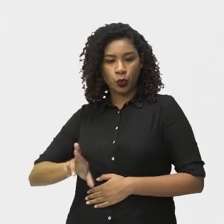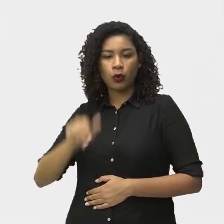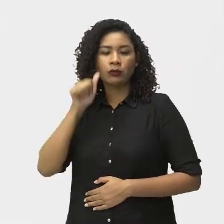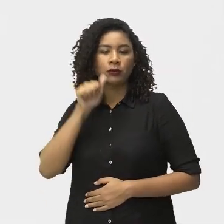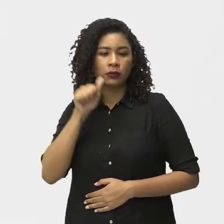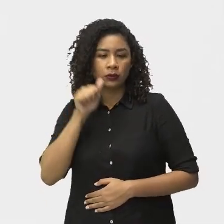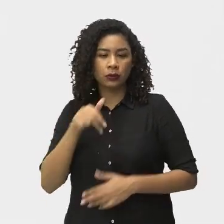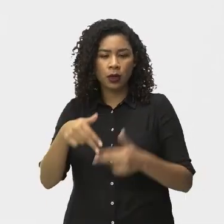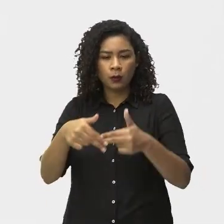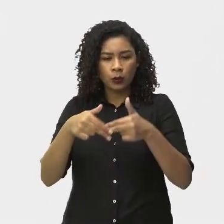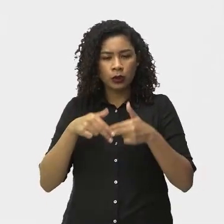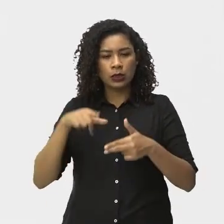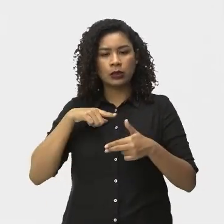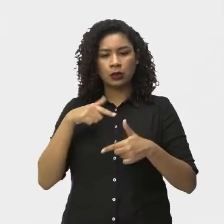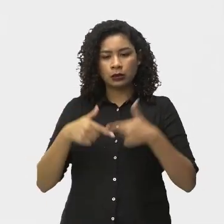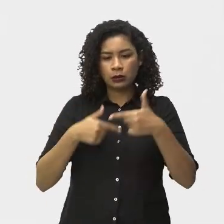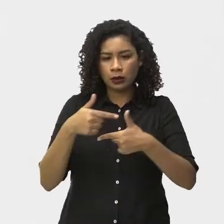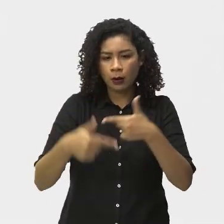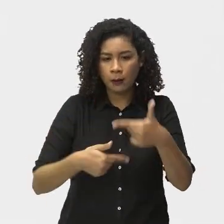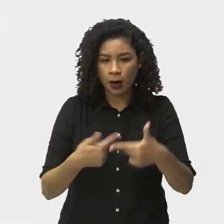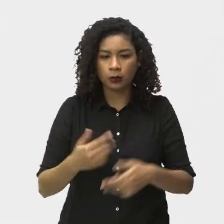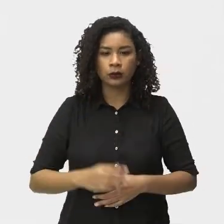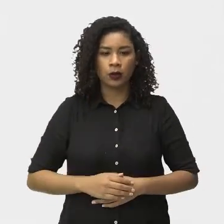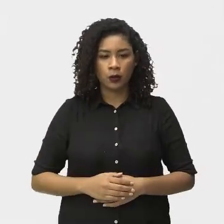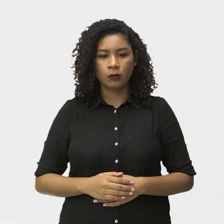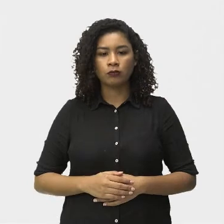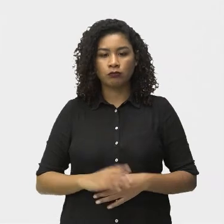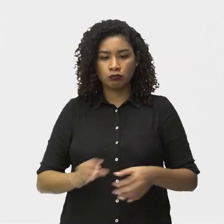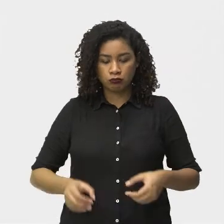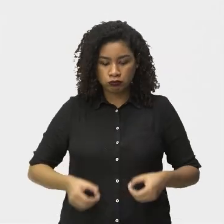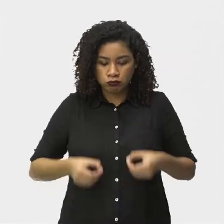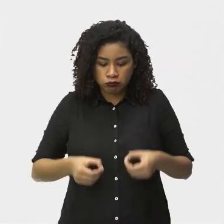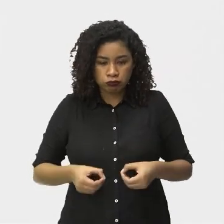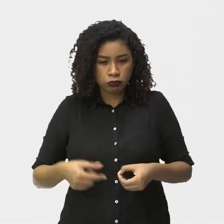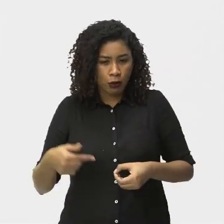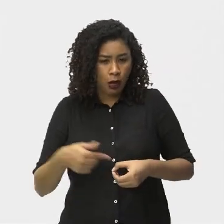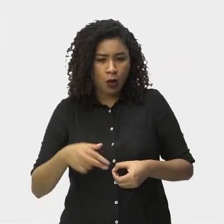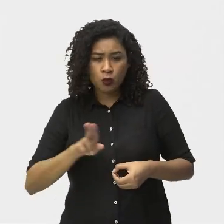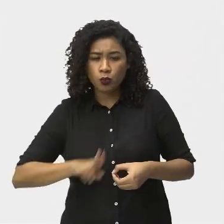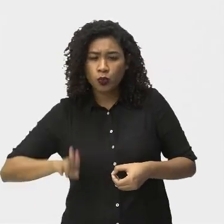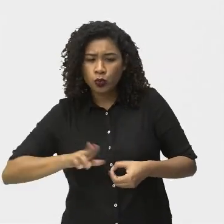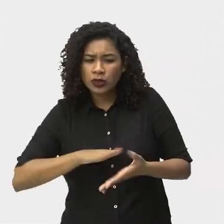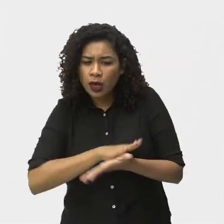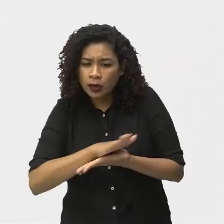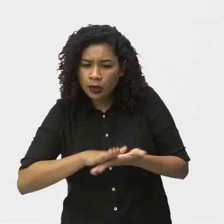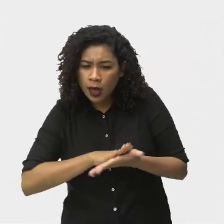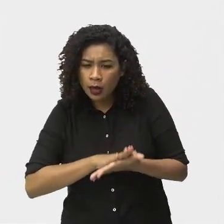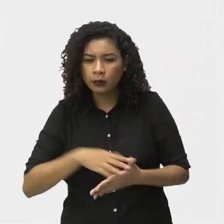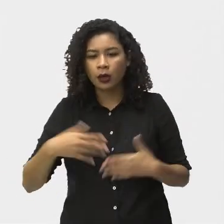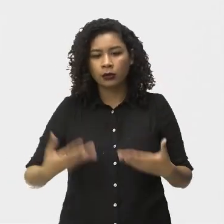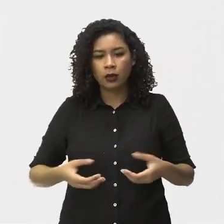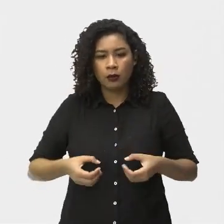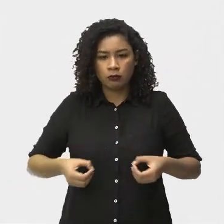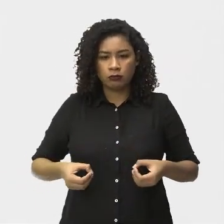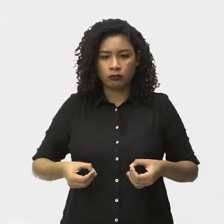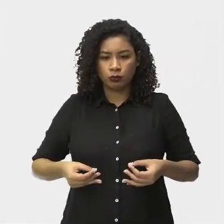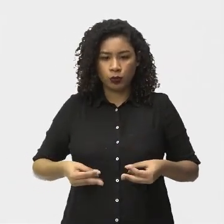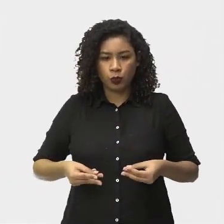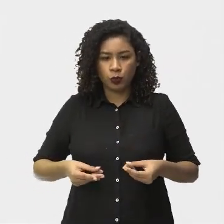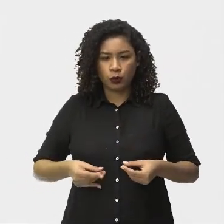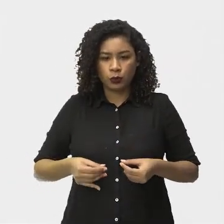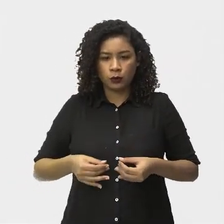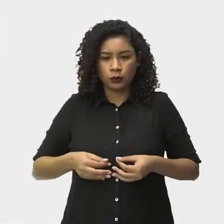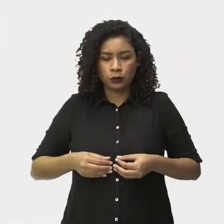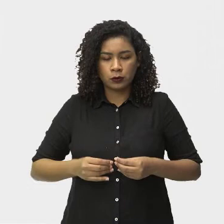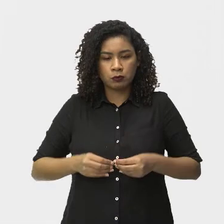Não houve a reprodução, o óvulo ele vai ser, não foi utilizado, né? Então a gente tem esse sangramento aí, ó, no caso as mulheres têm esse